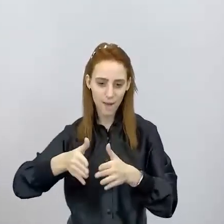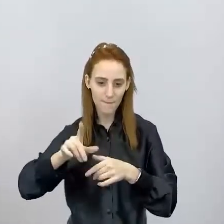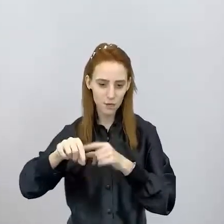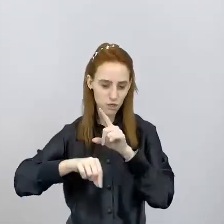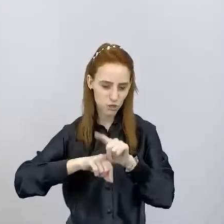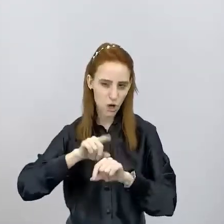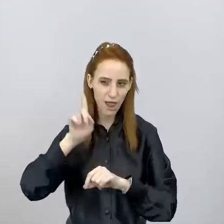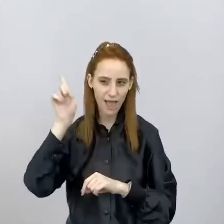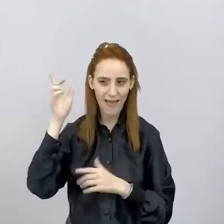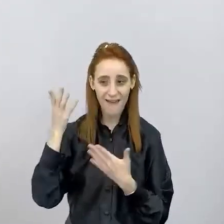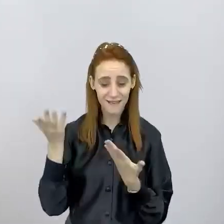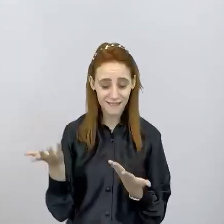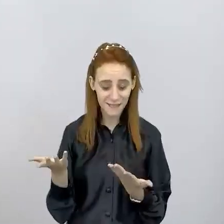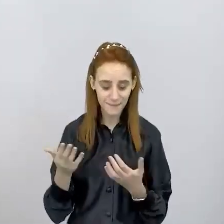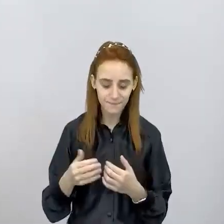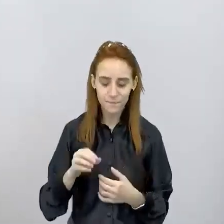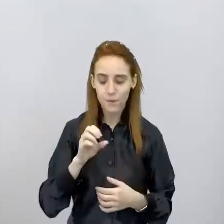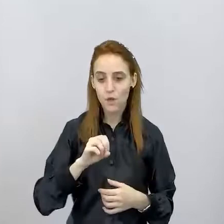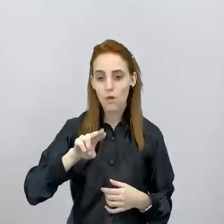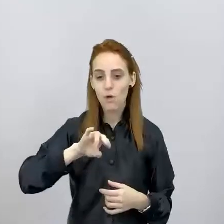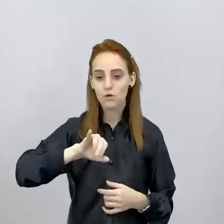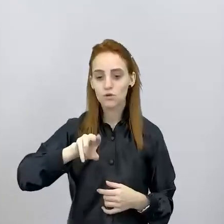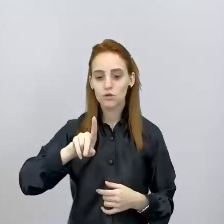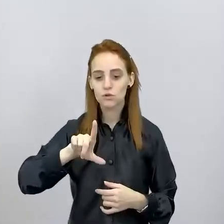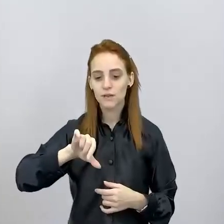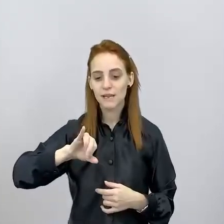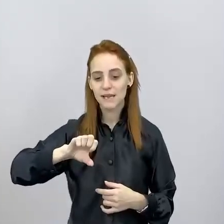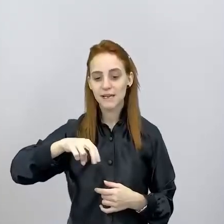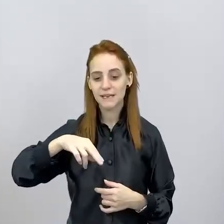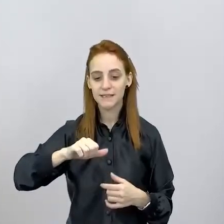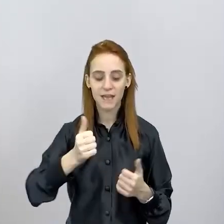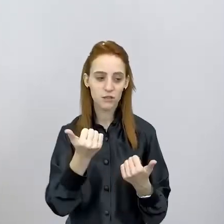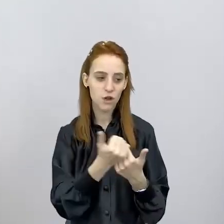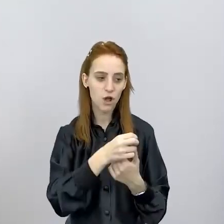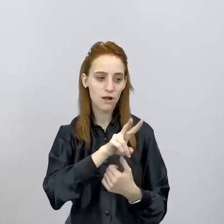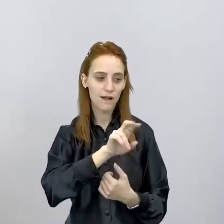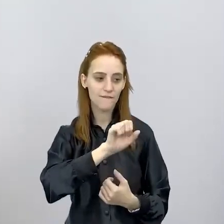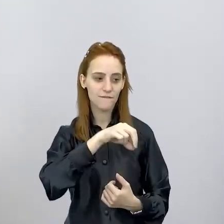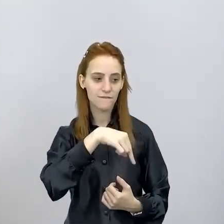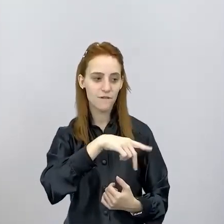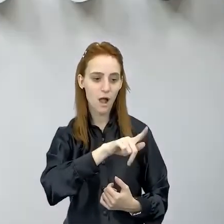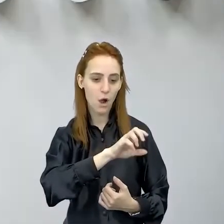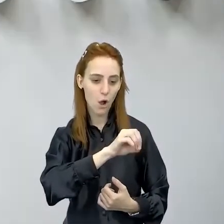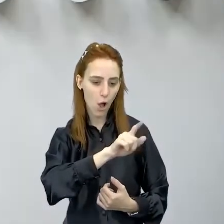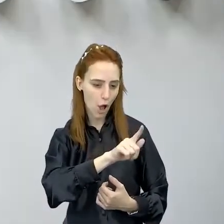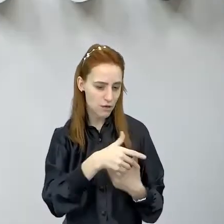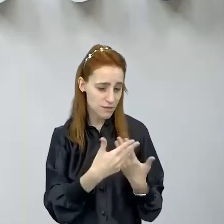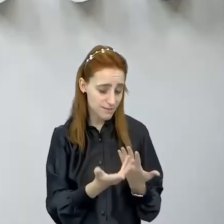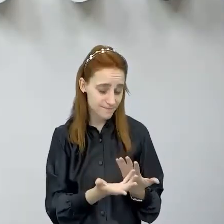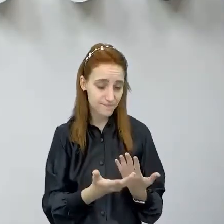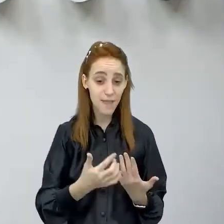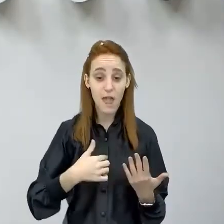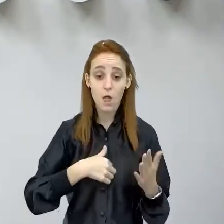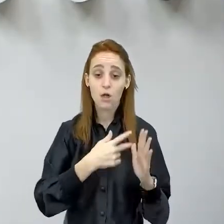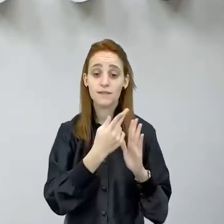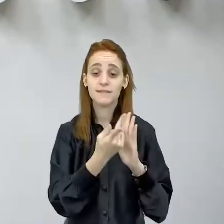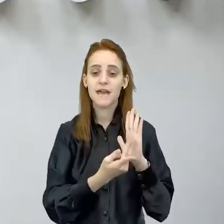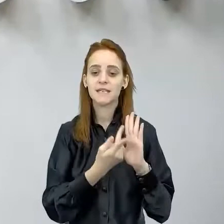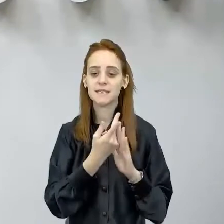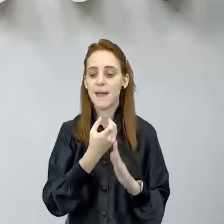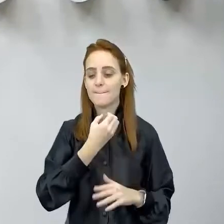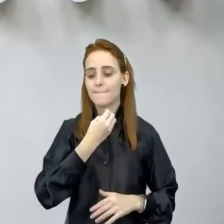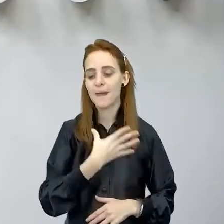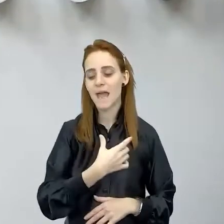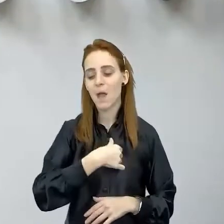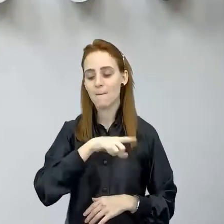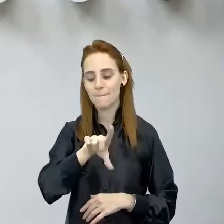justamente essa visão? E se fosse a Juliana no lugar do Van Gogh, escolheria essa forma de ver o mundo? Como eu sou uma pessoa que desenha muito bem, eu tô mais pro Van Gogh,